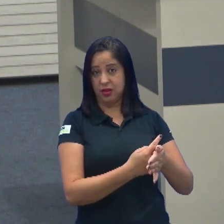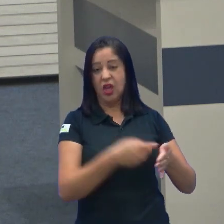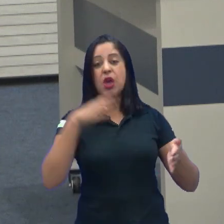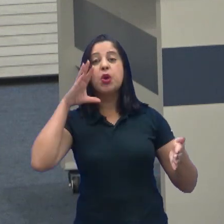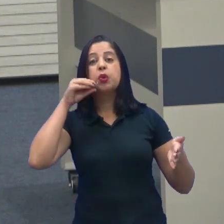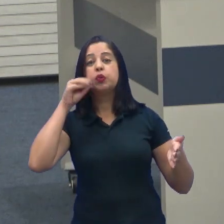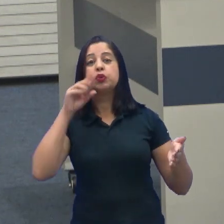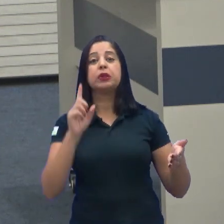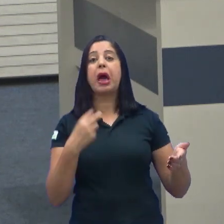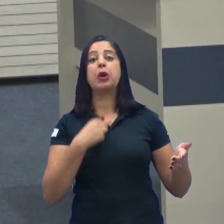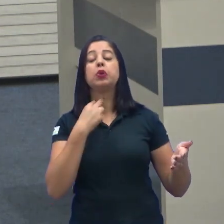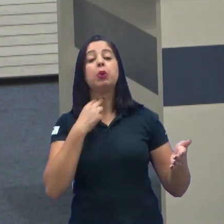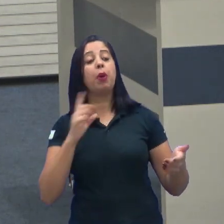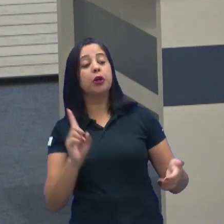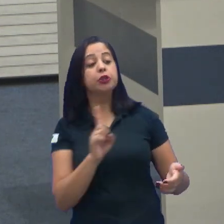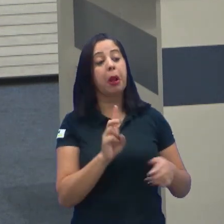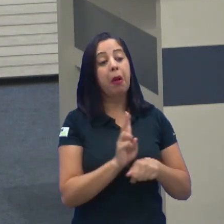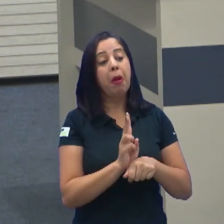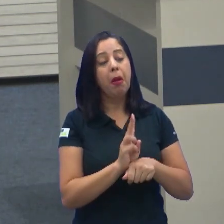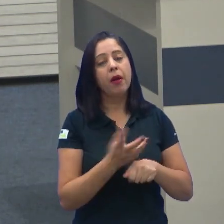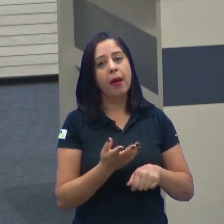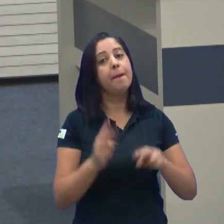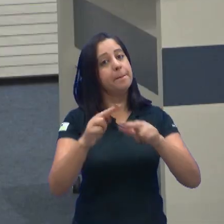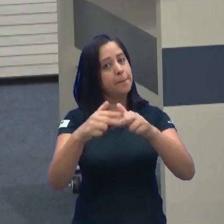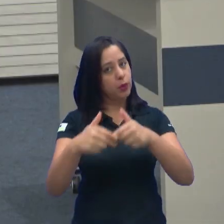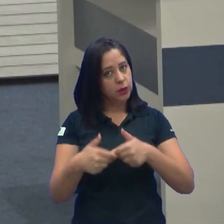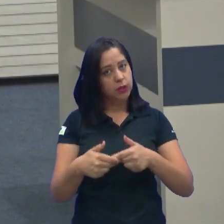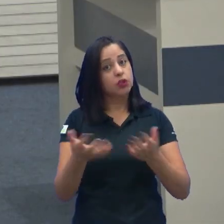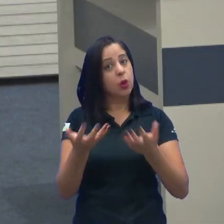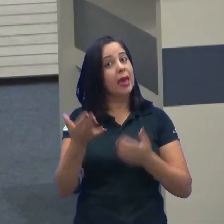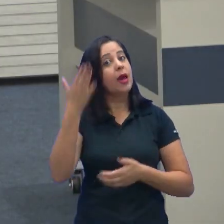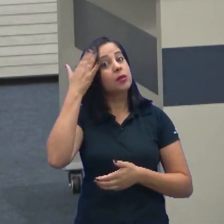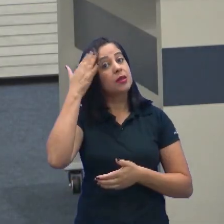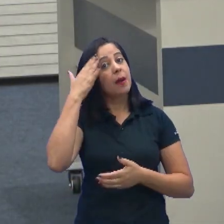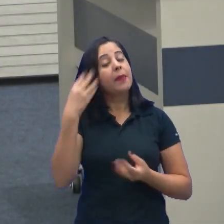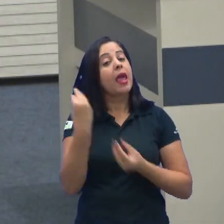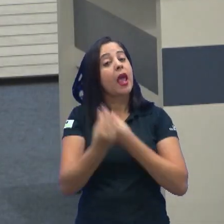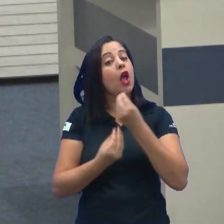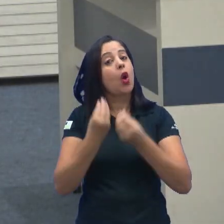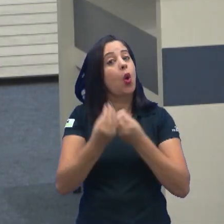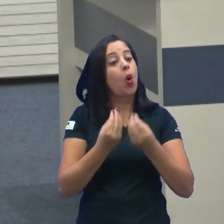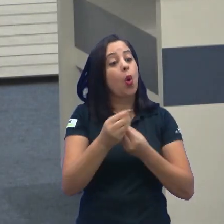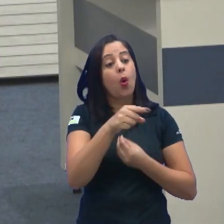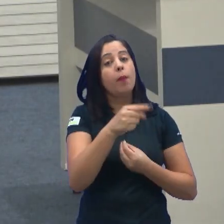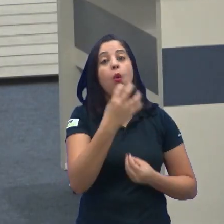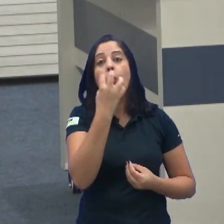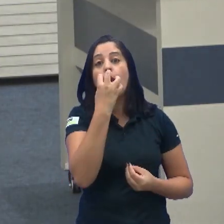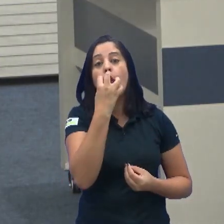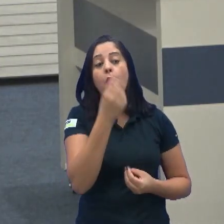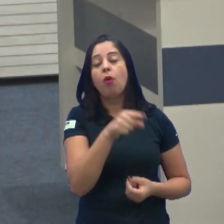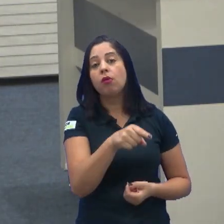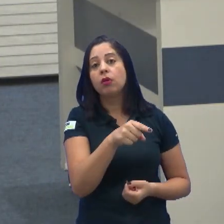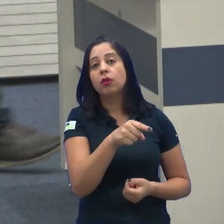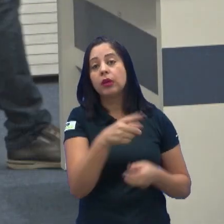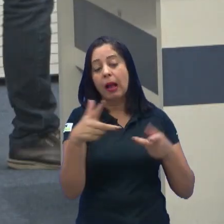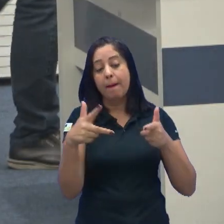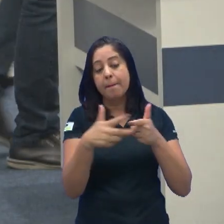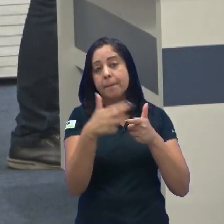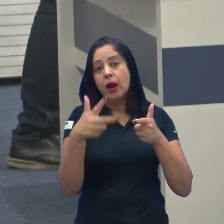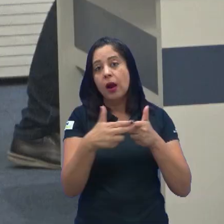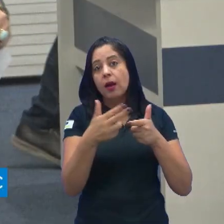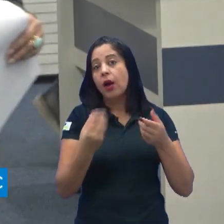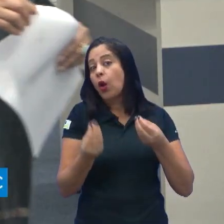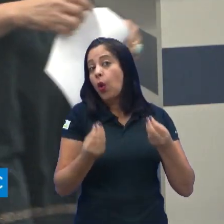e por isso nós queremos verificar como ficou os cães das últimas castrações aqui de São